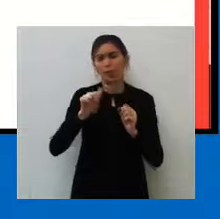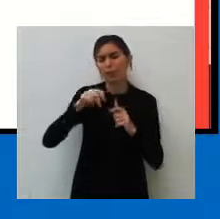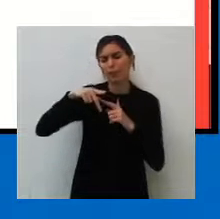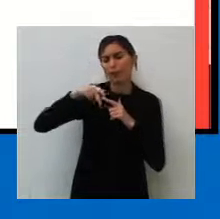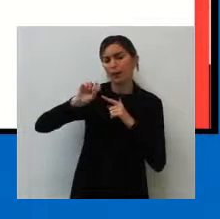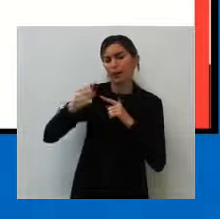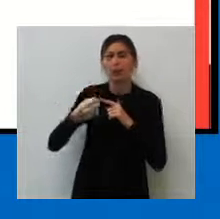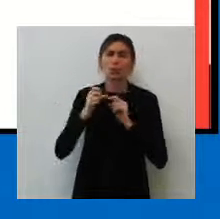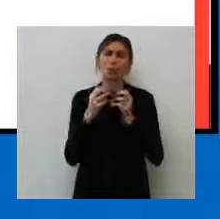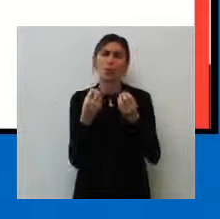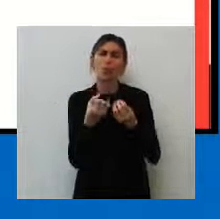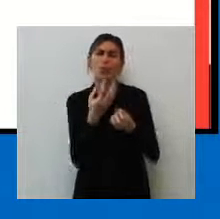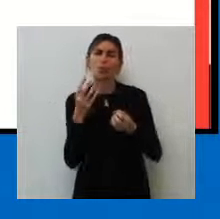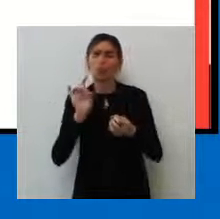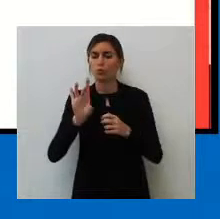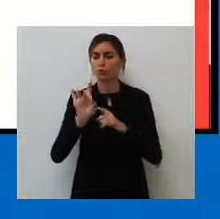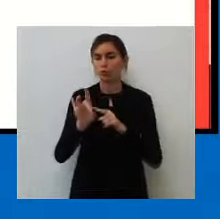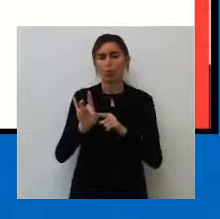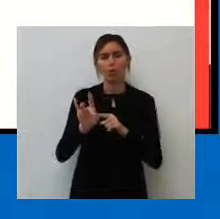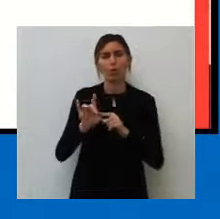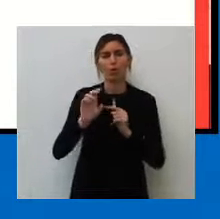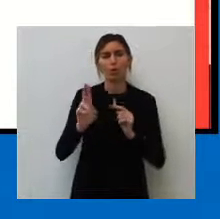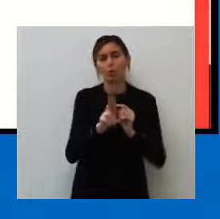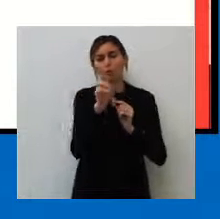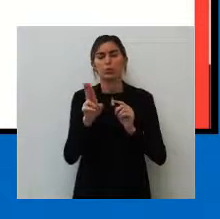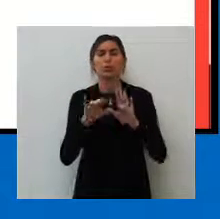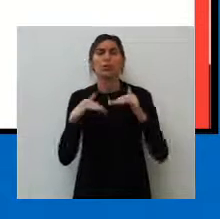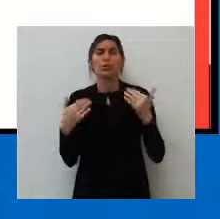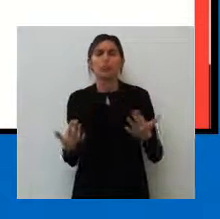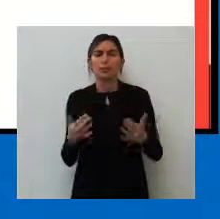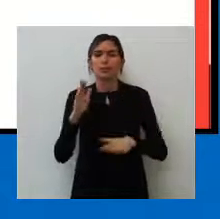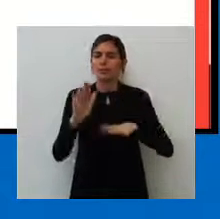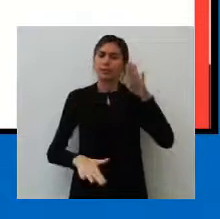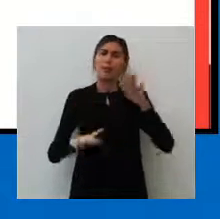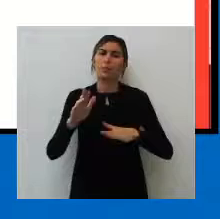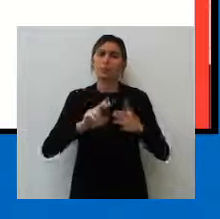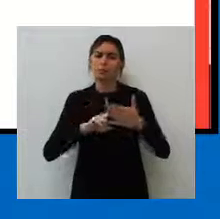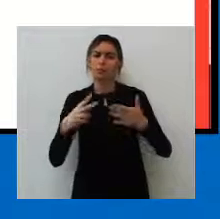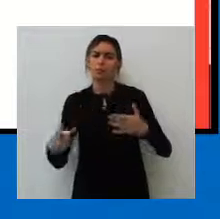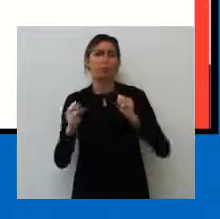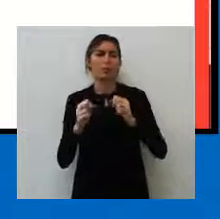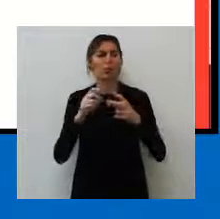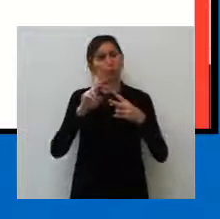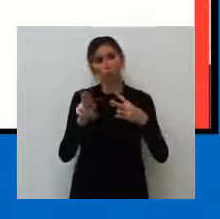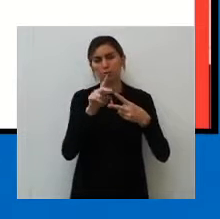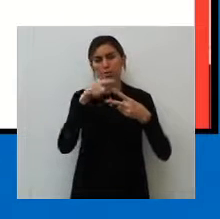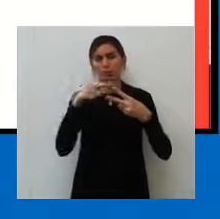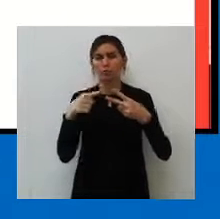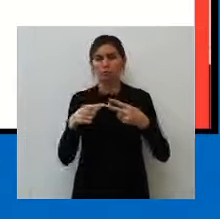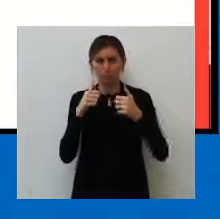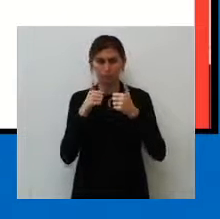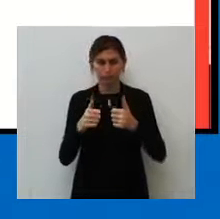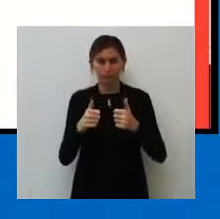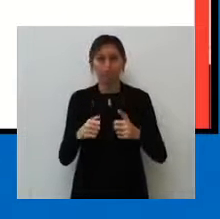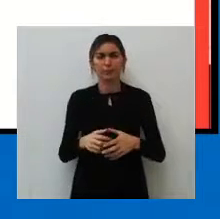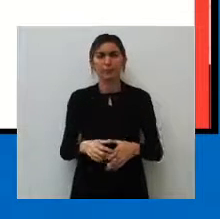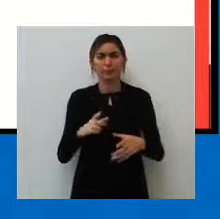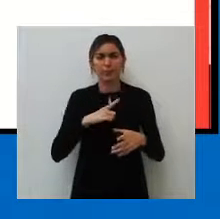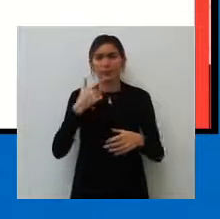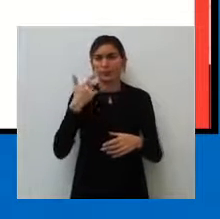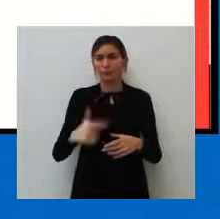pena quanto só pode se for o caso usar uma qual já perderam no contexto você pode usar até as duas beleza